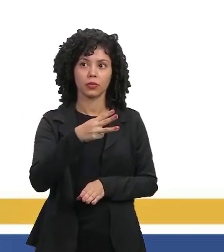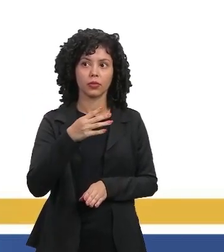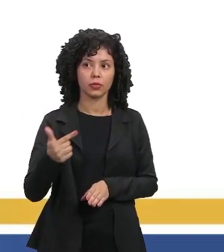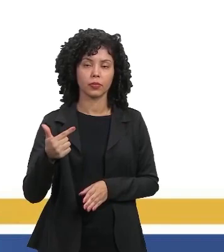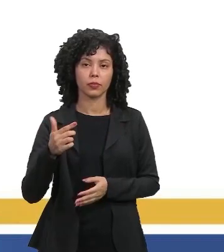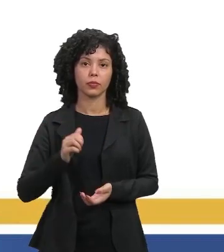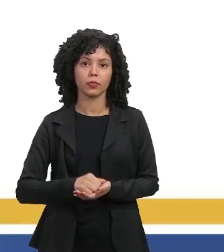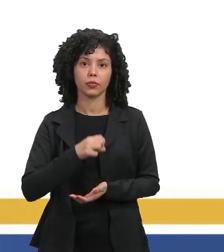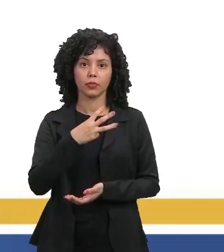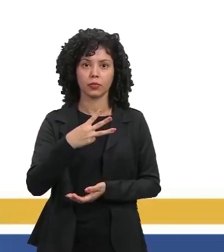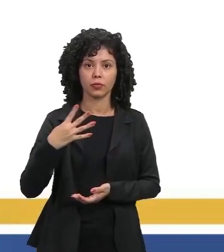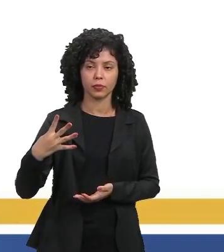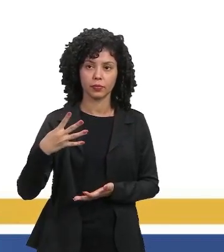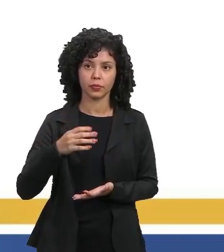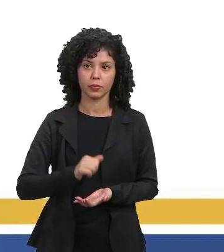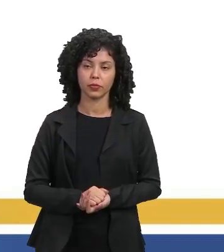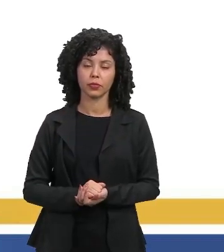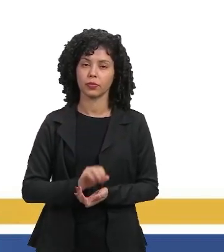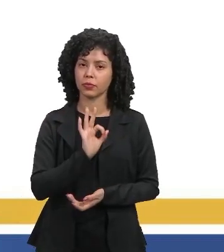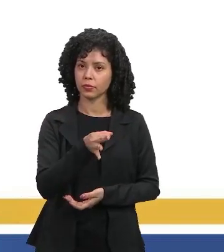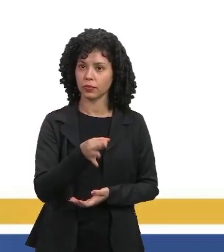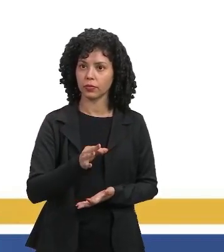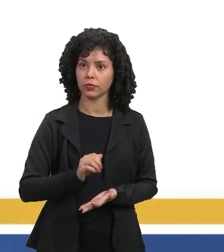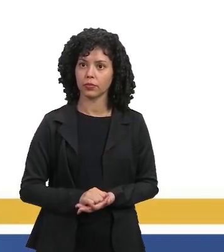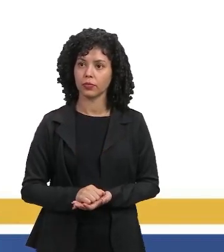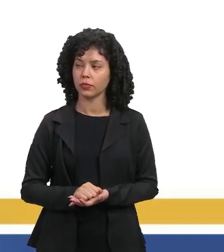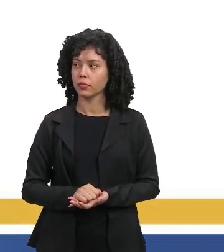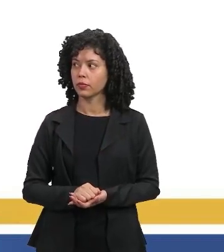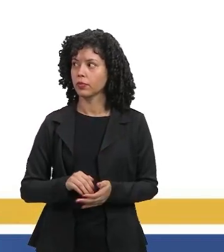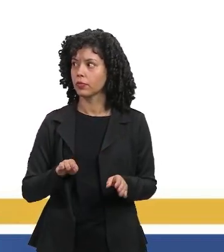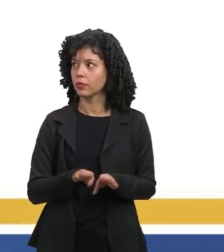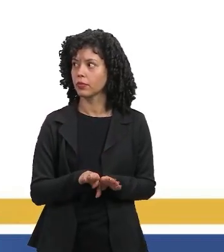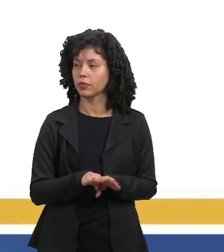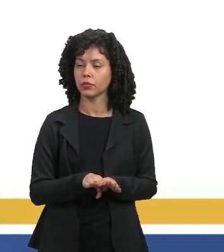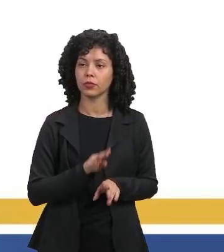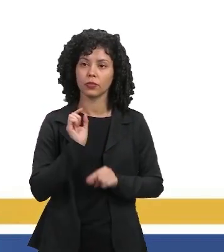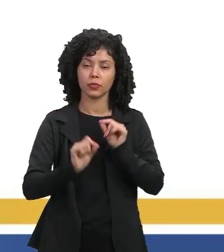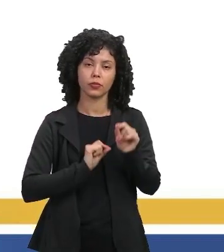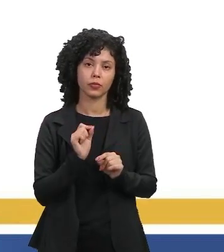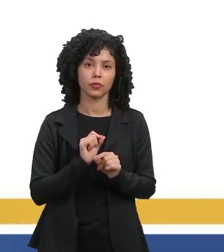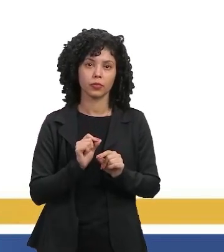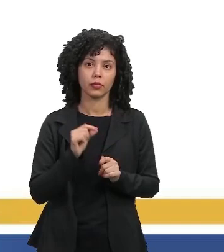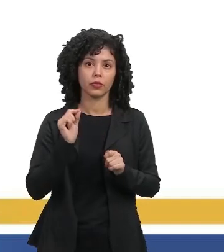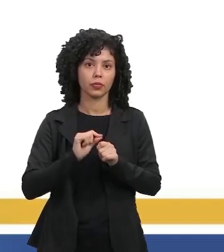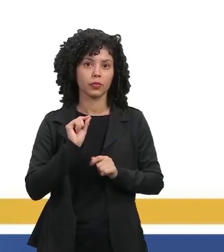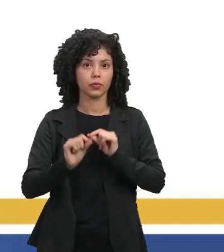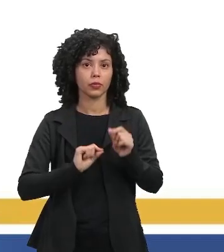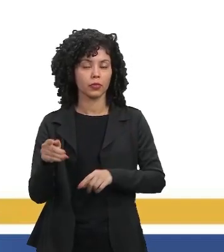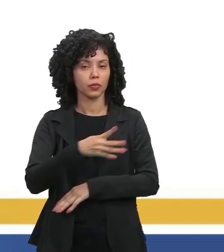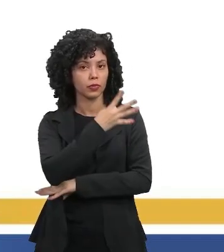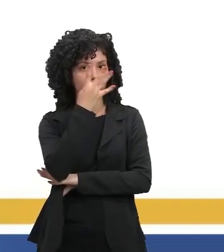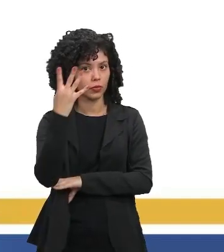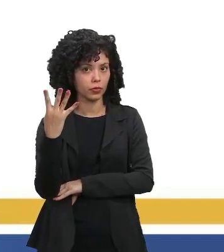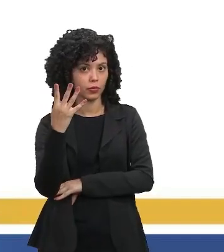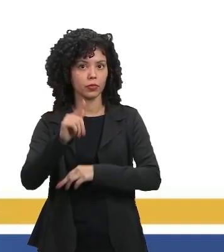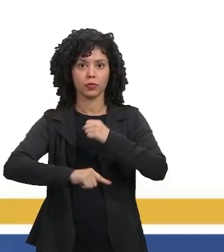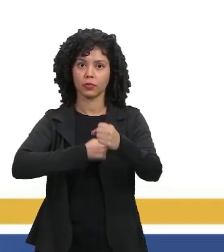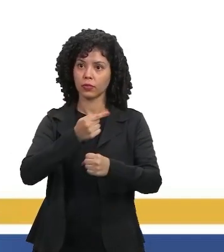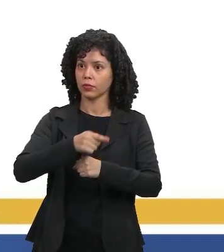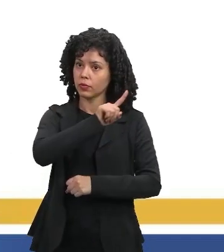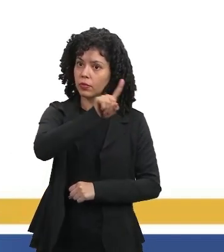dá 34. Certo? 34. E ela é composta também por 4 átomos de